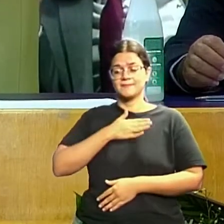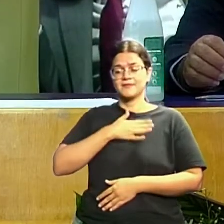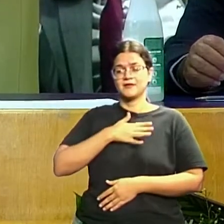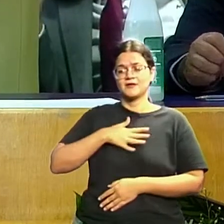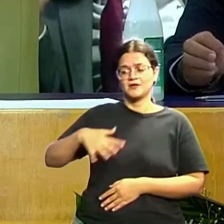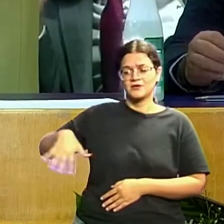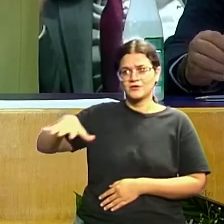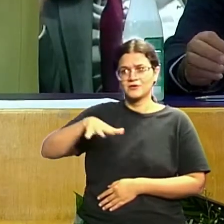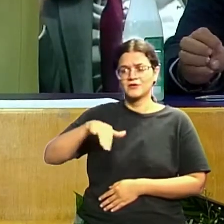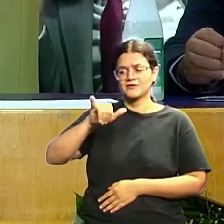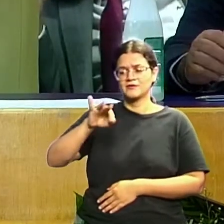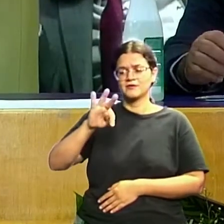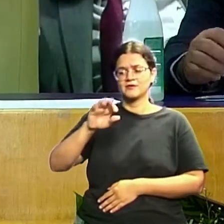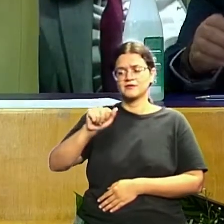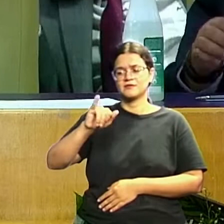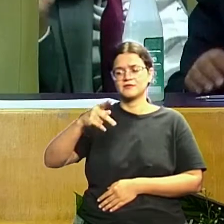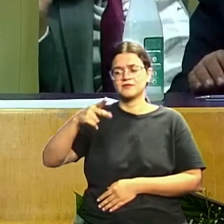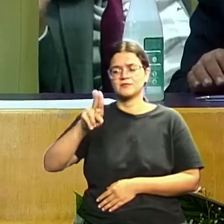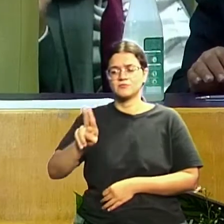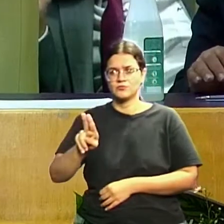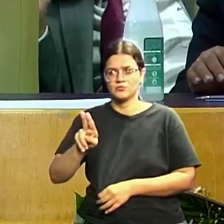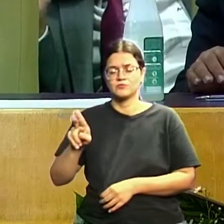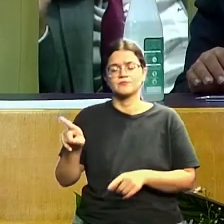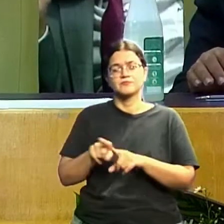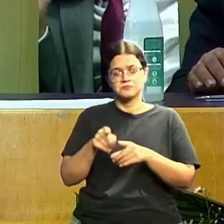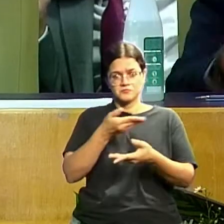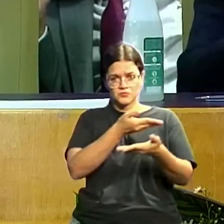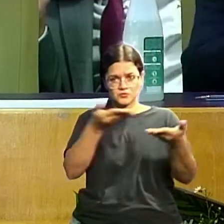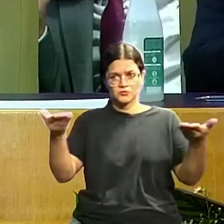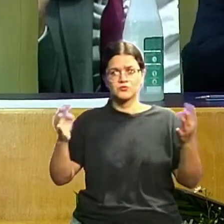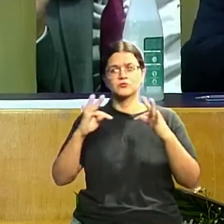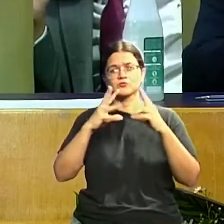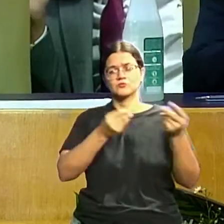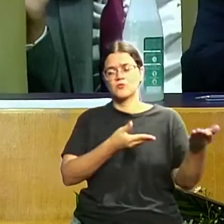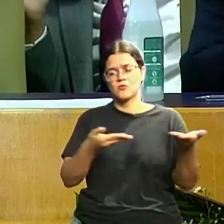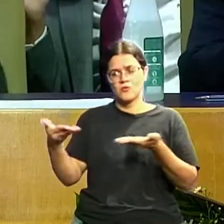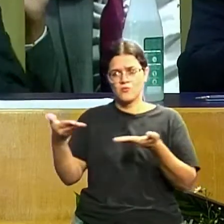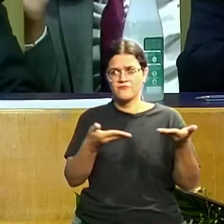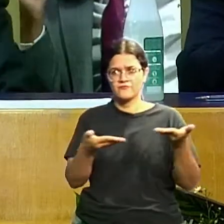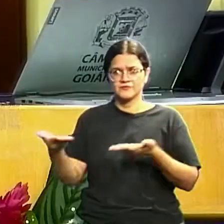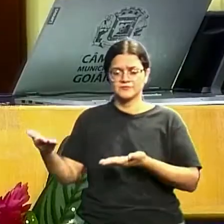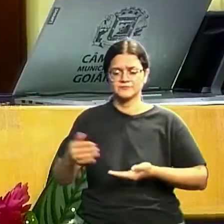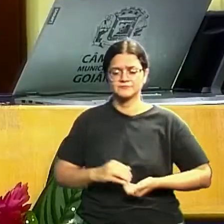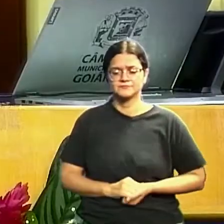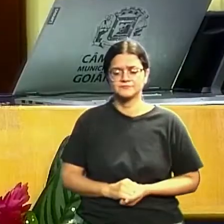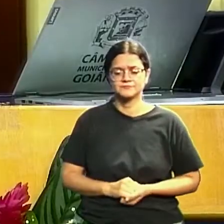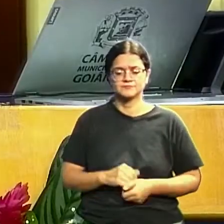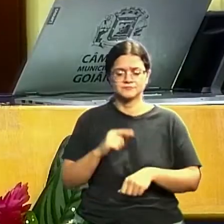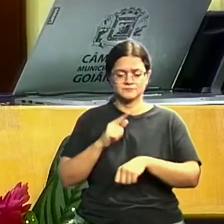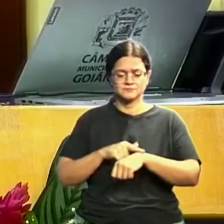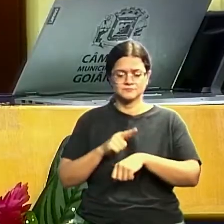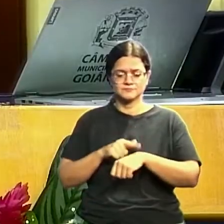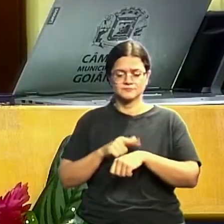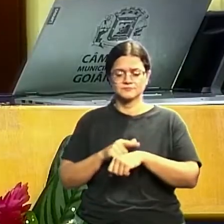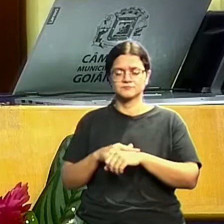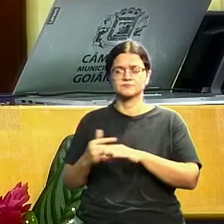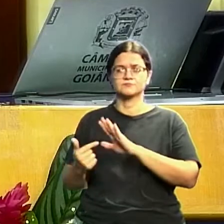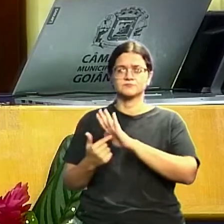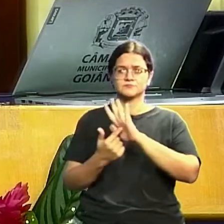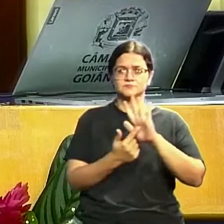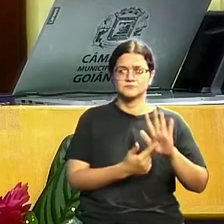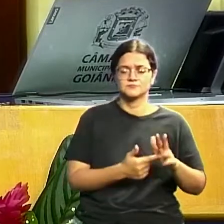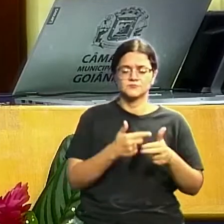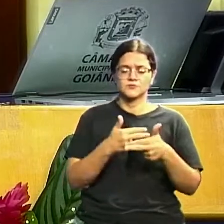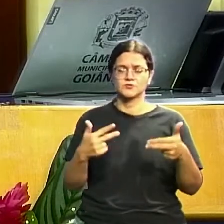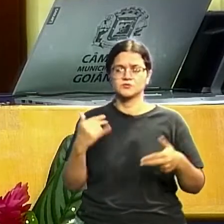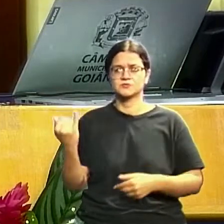região do Itaipu. Inclusive, os senhores estão todos convidados. O momento ainda é oportuno para a apresentação